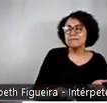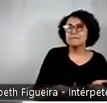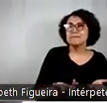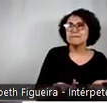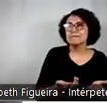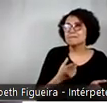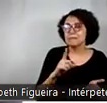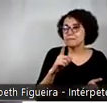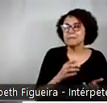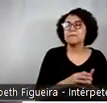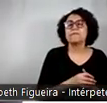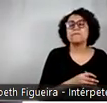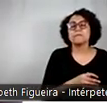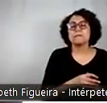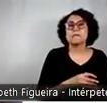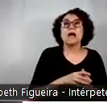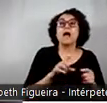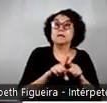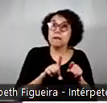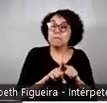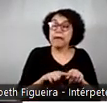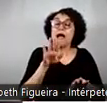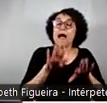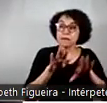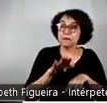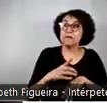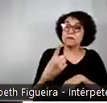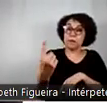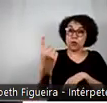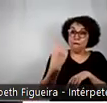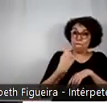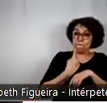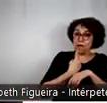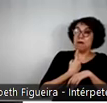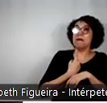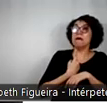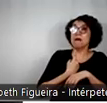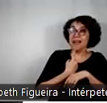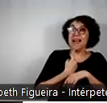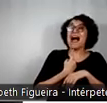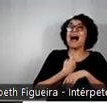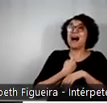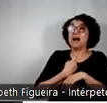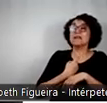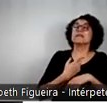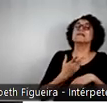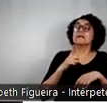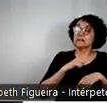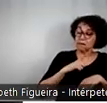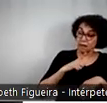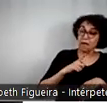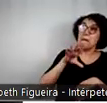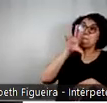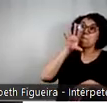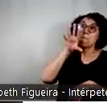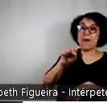né, comenta, né, que teve o documento retido, né, então isso pensar também nos crimes que acontecem também por conta da